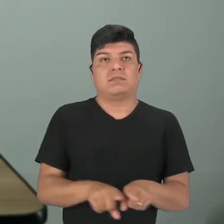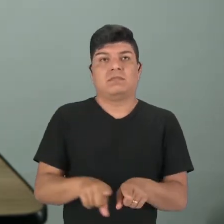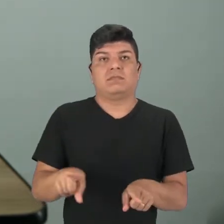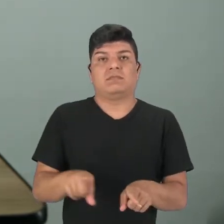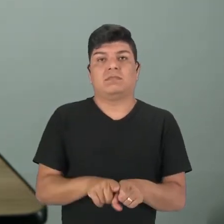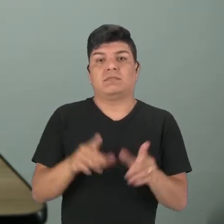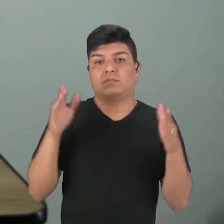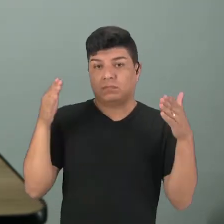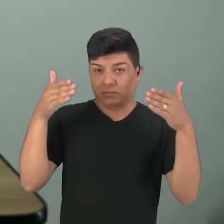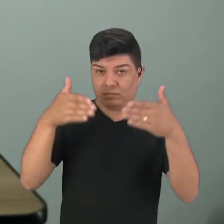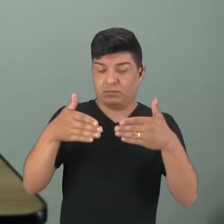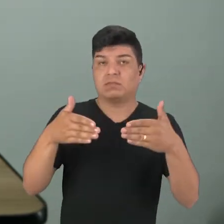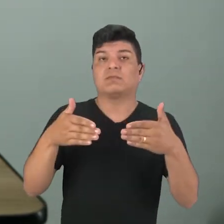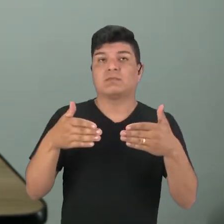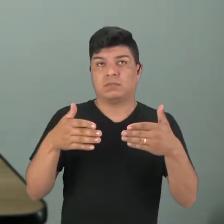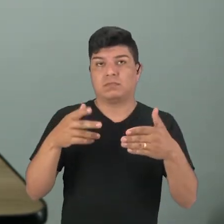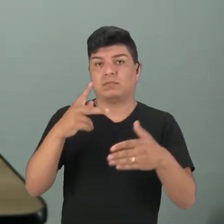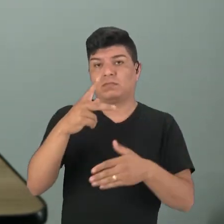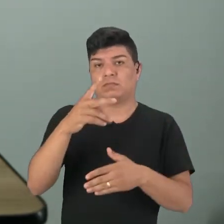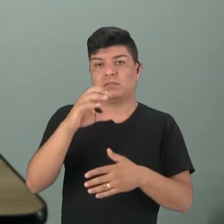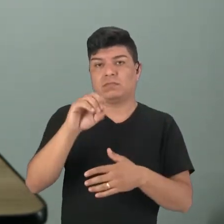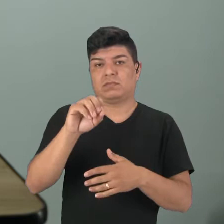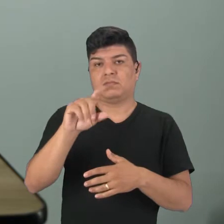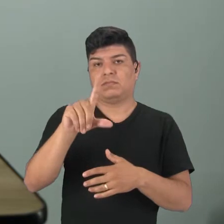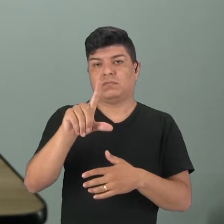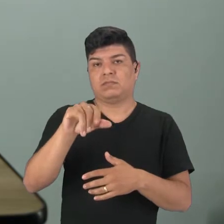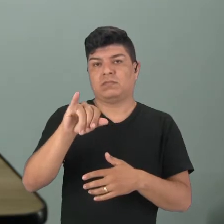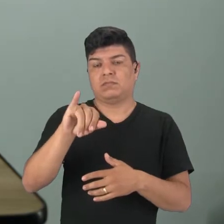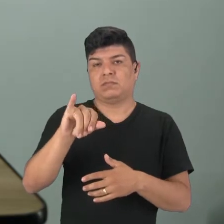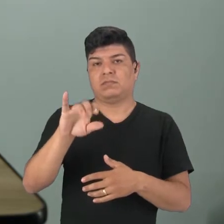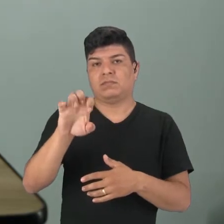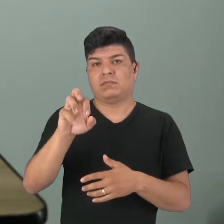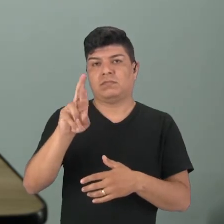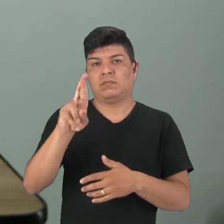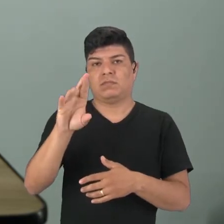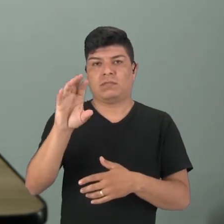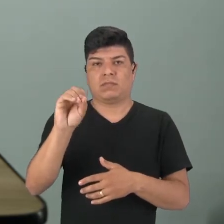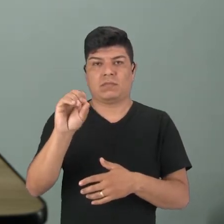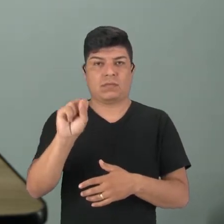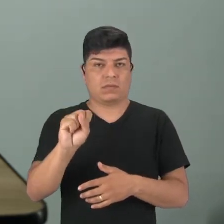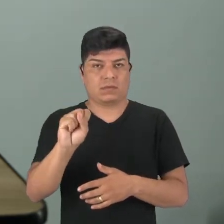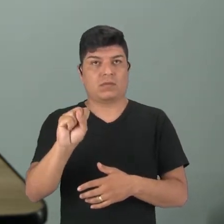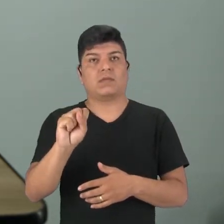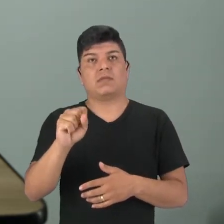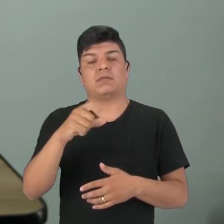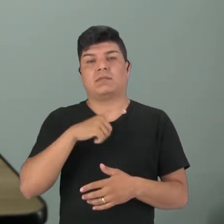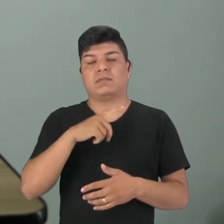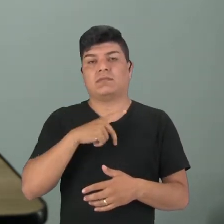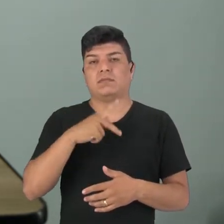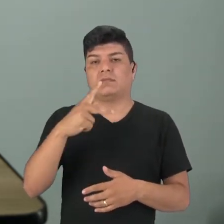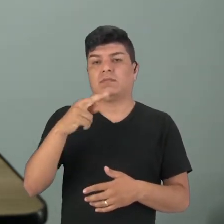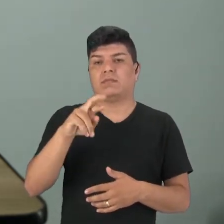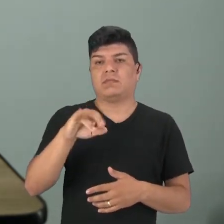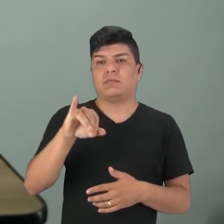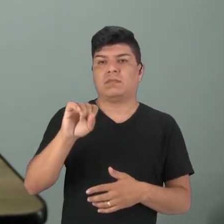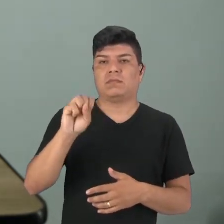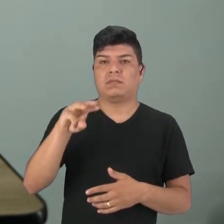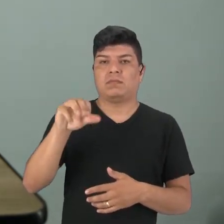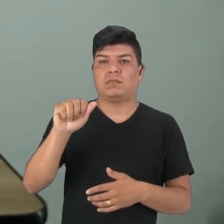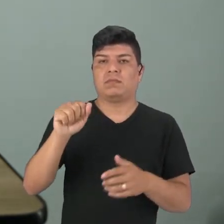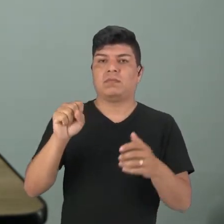vamos enfatizar os poliedros, né, que contêm os prismas e as pirâmides.